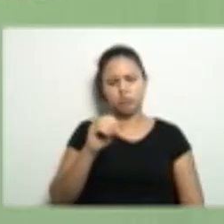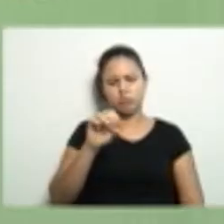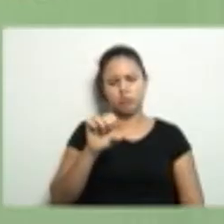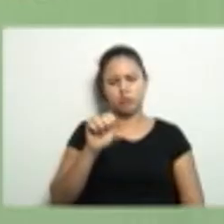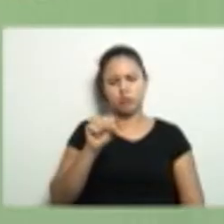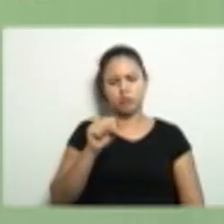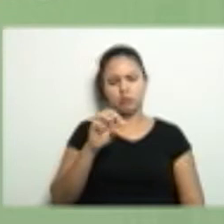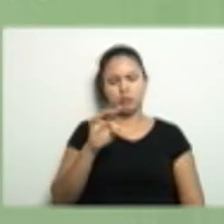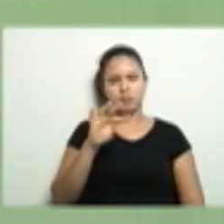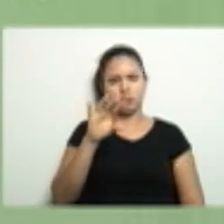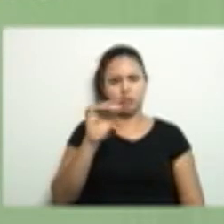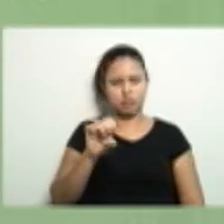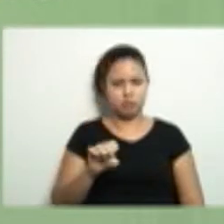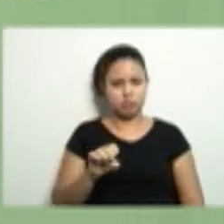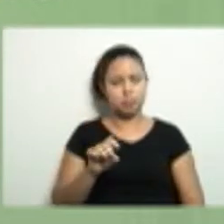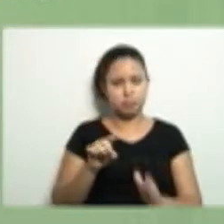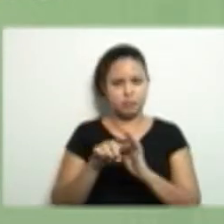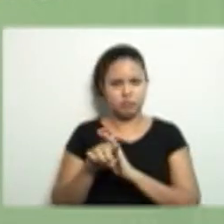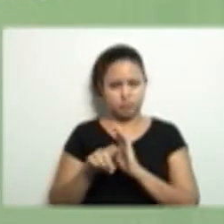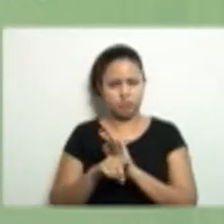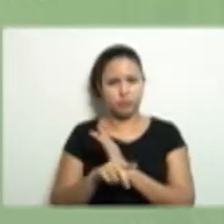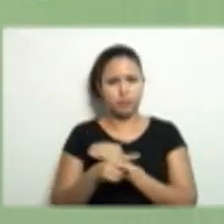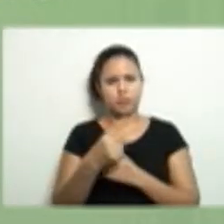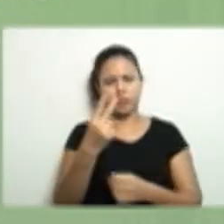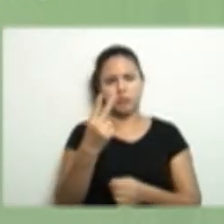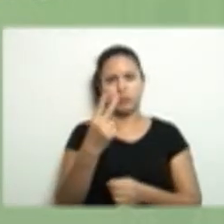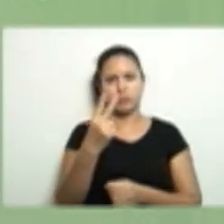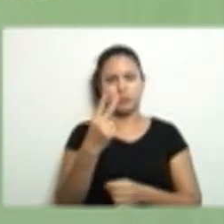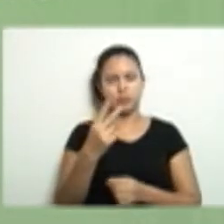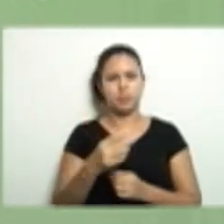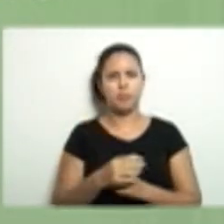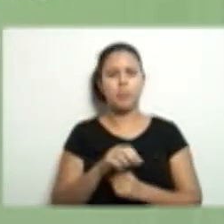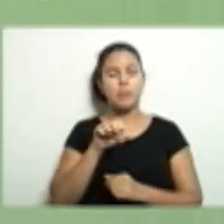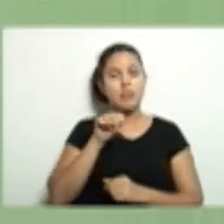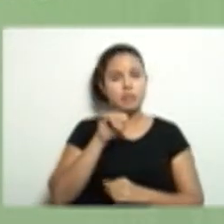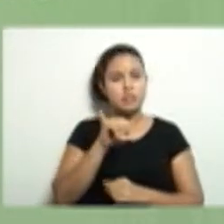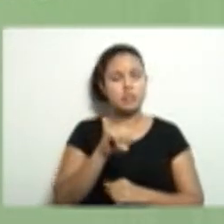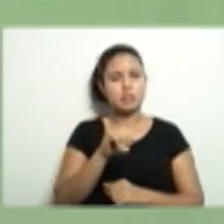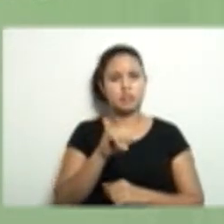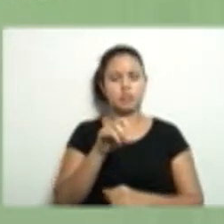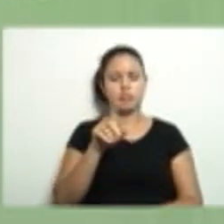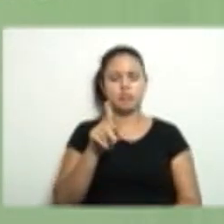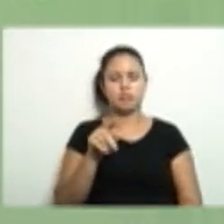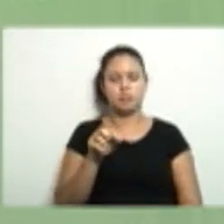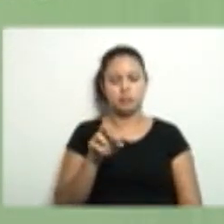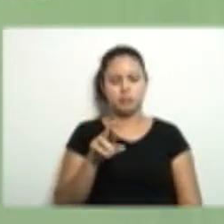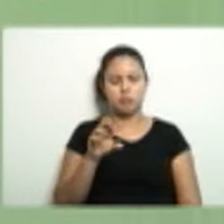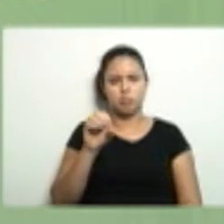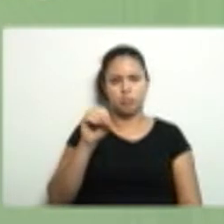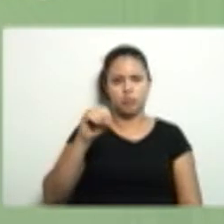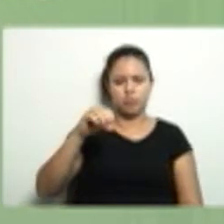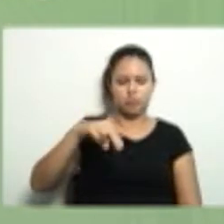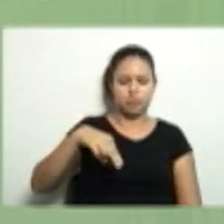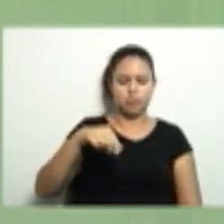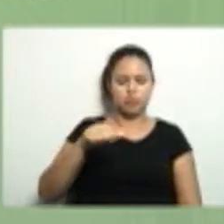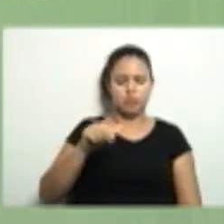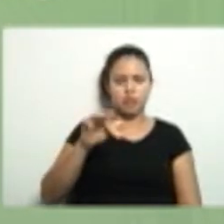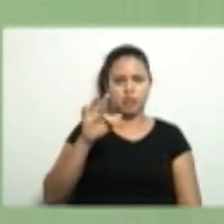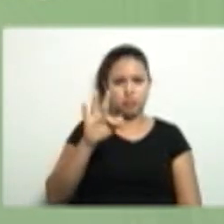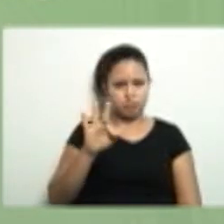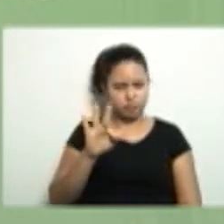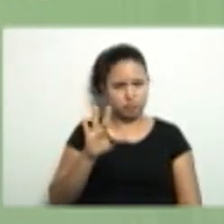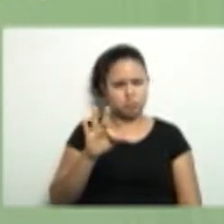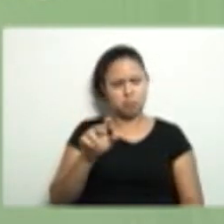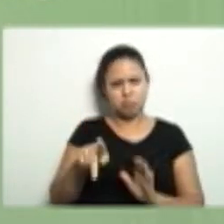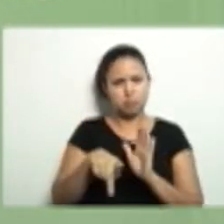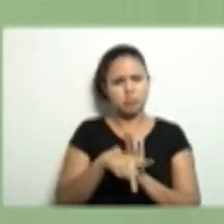questão número 2. Nós temos a questão número 2, a pergunta: se o Pronaf fosse parte de uma política pública,